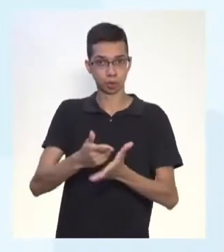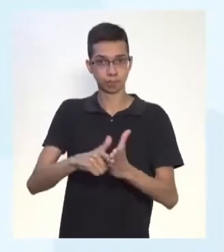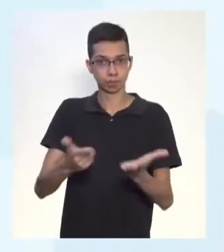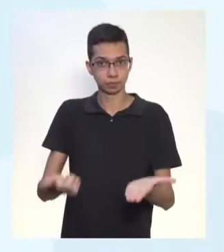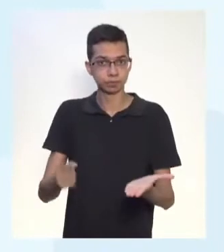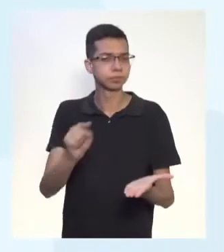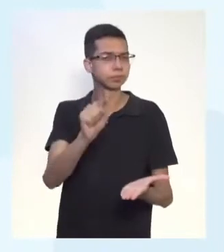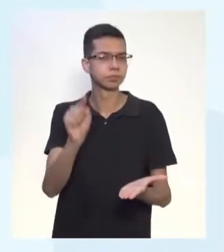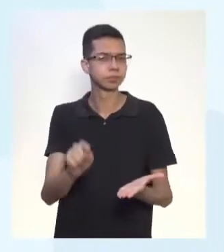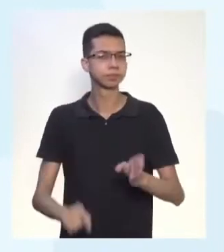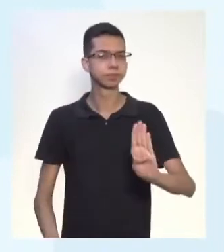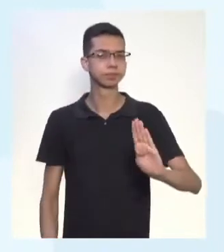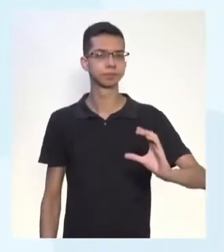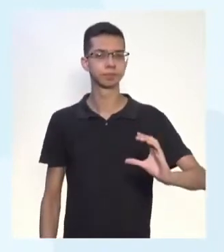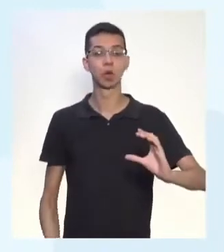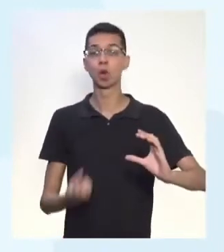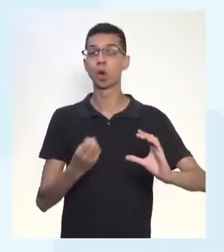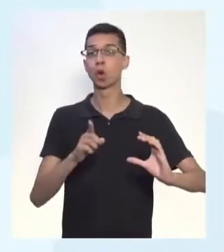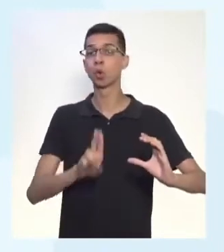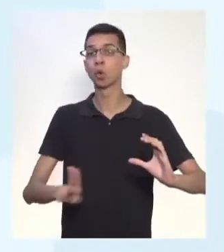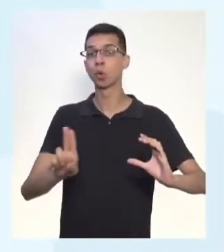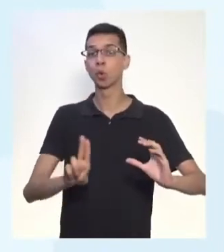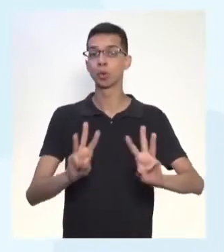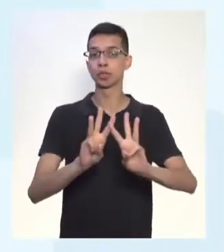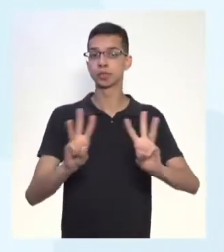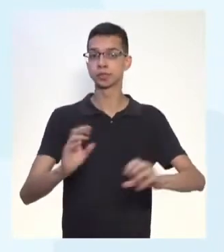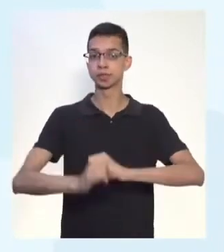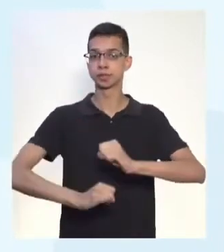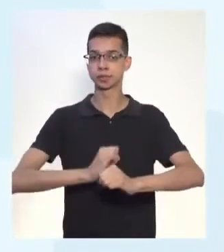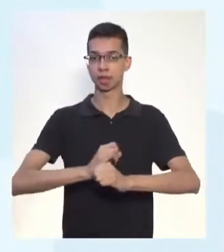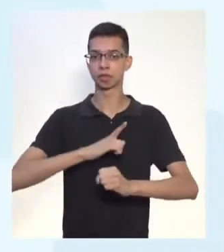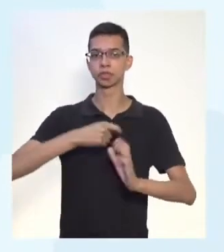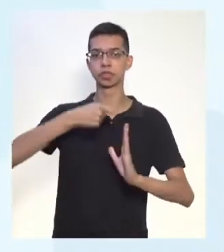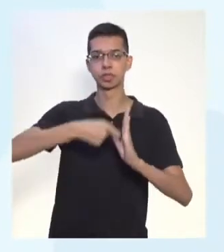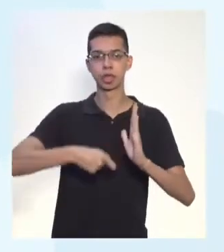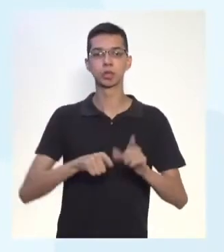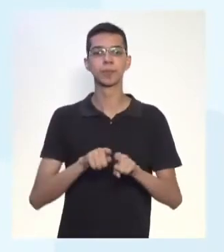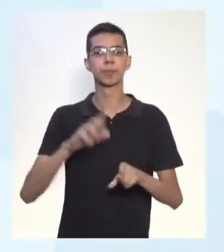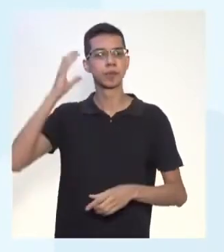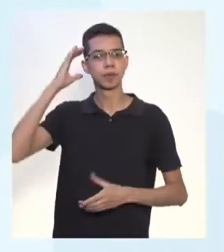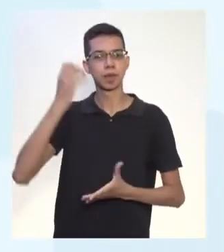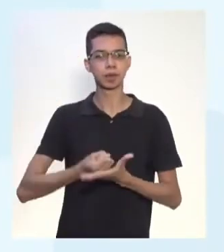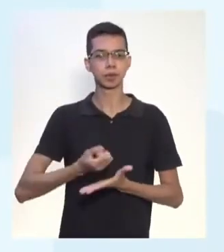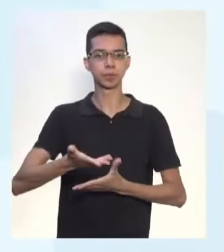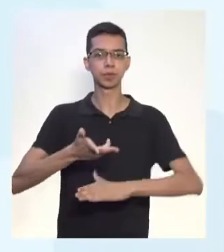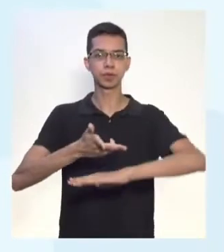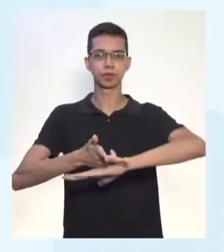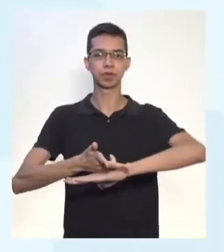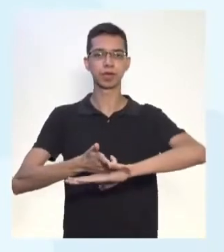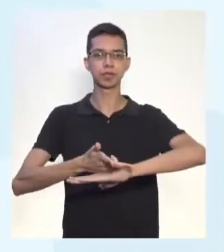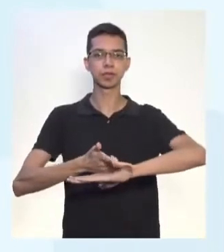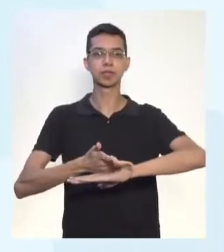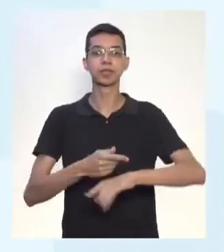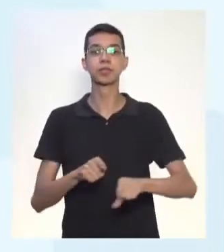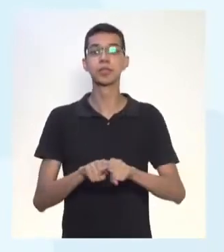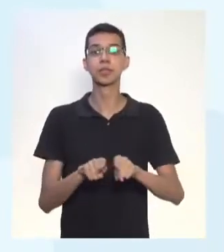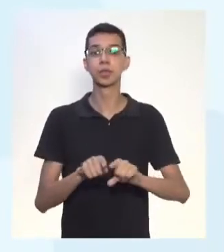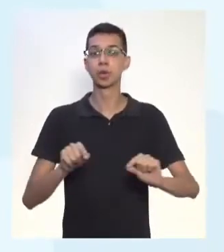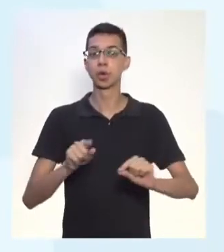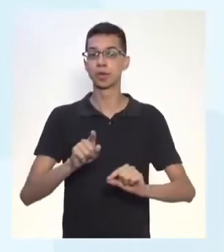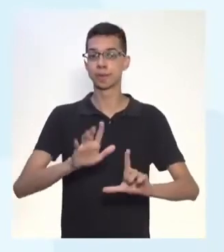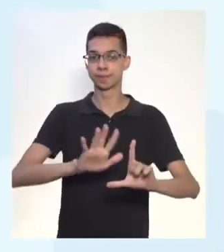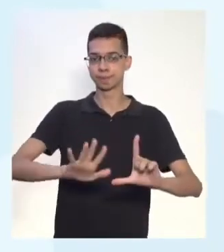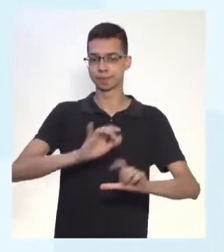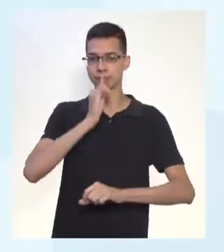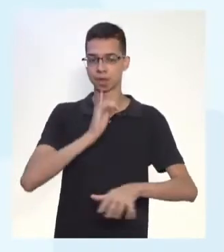da internet, como textos escritos, podcasts e videocasts, que são a parte de áudios e vídeos? Ou você somente lê algo